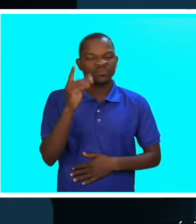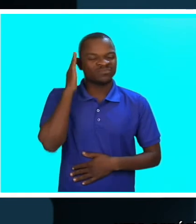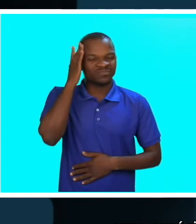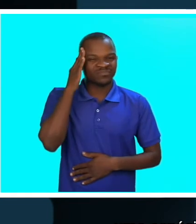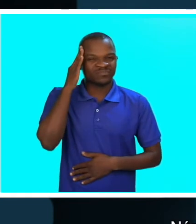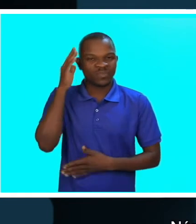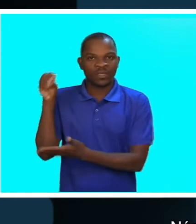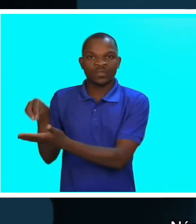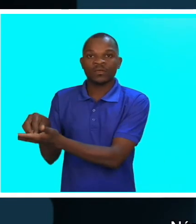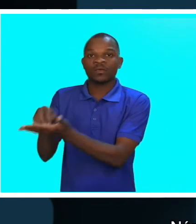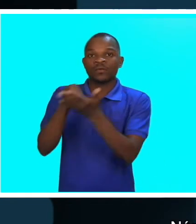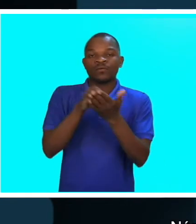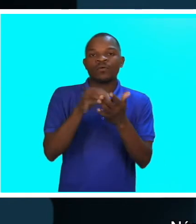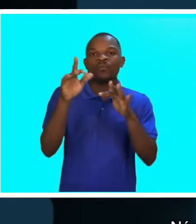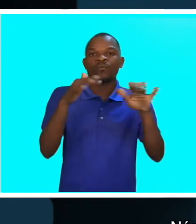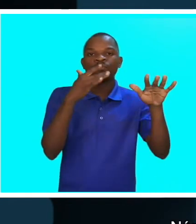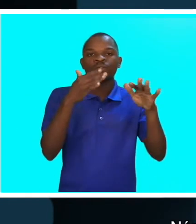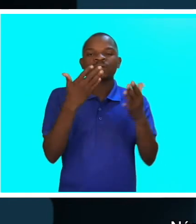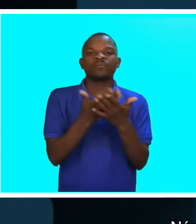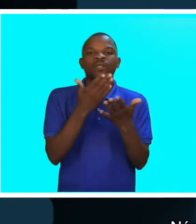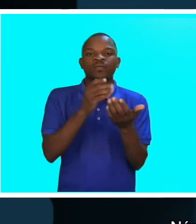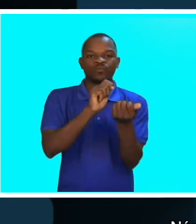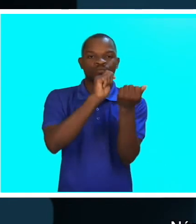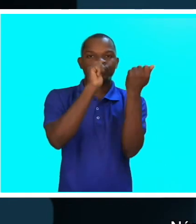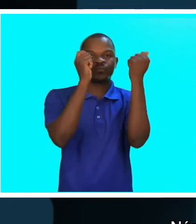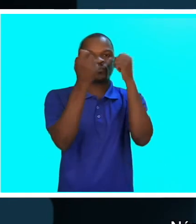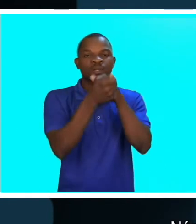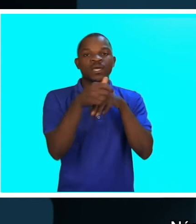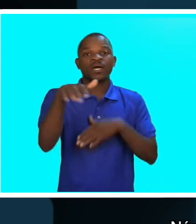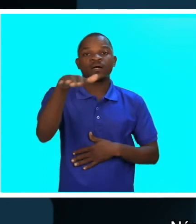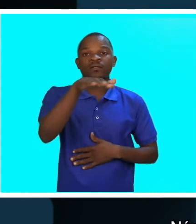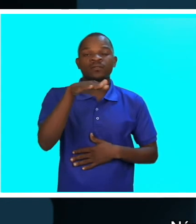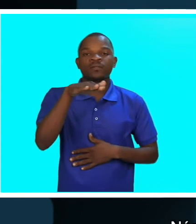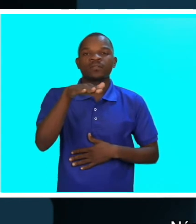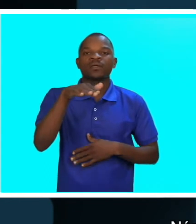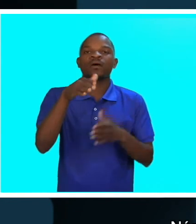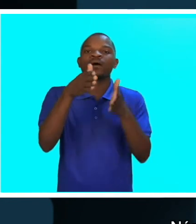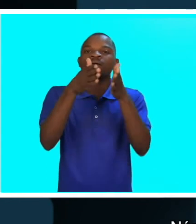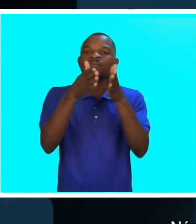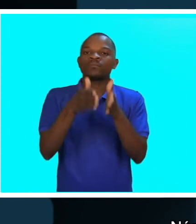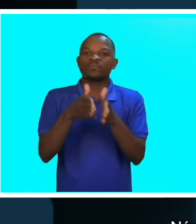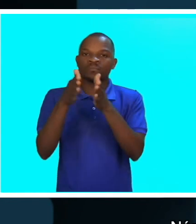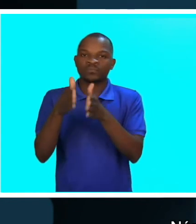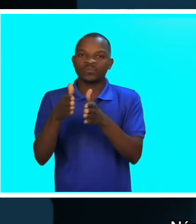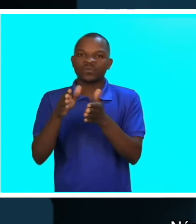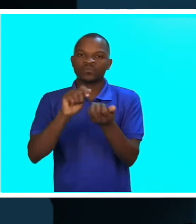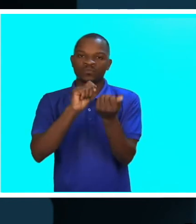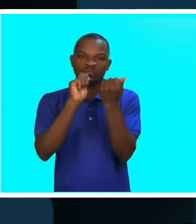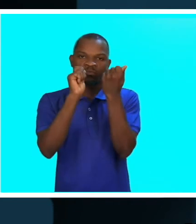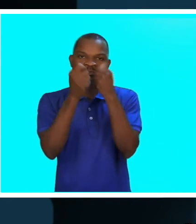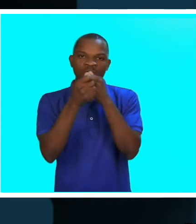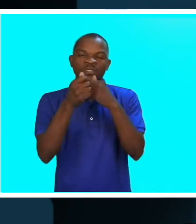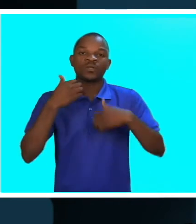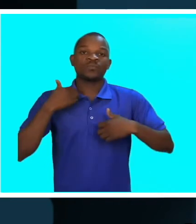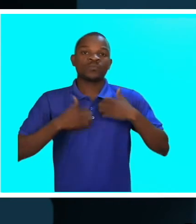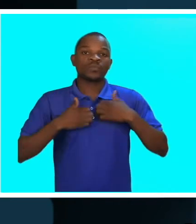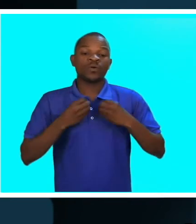essas necessidades especiais. E nós trouxemos a música para despertar a atenção, não é, da sociedade sobre a